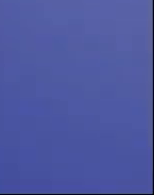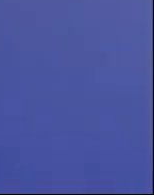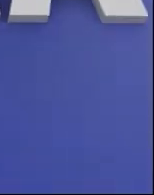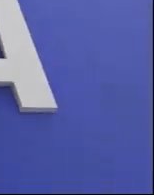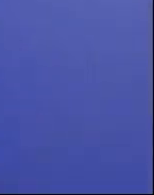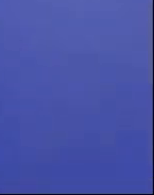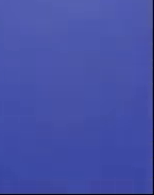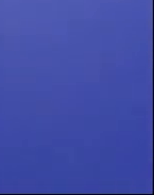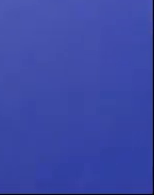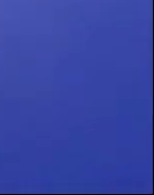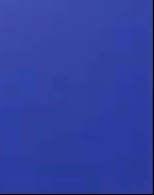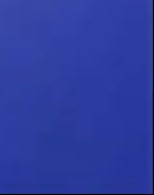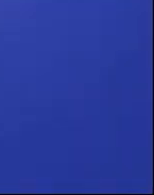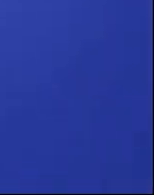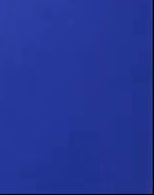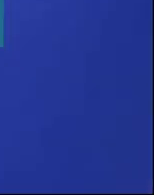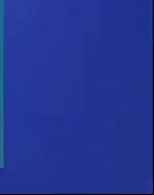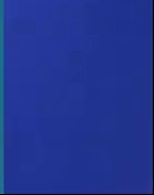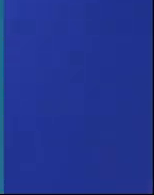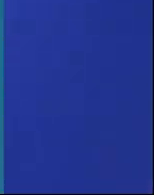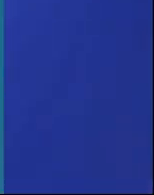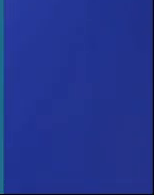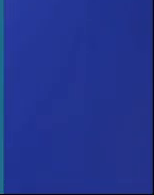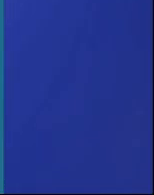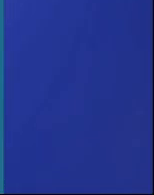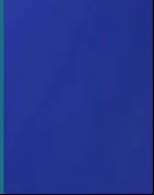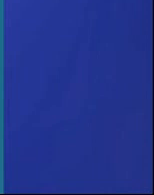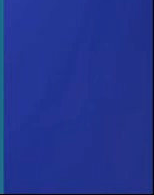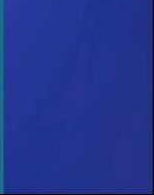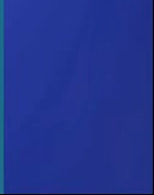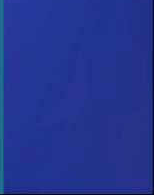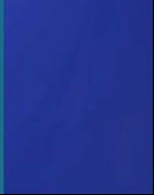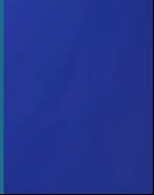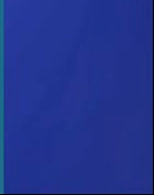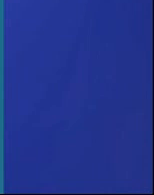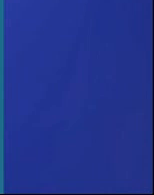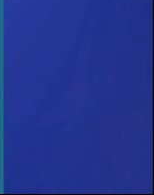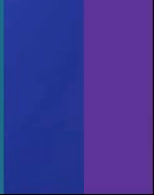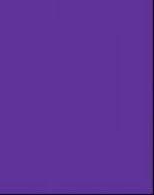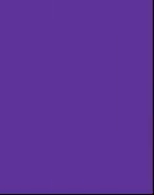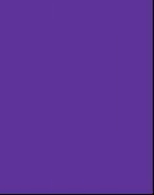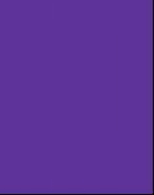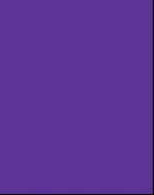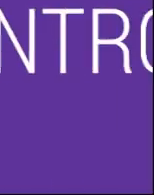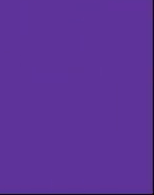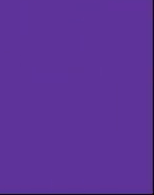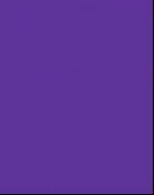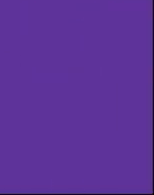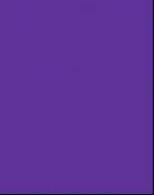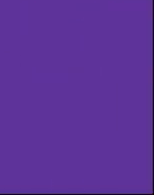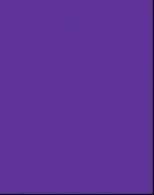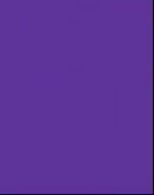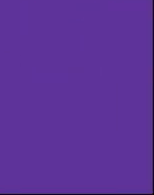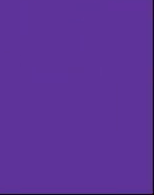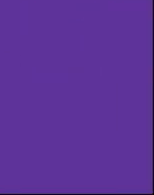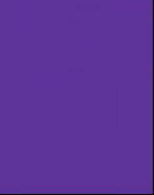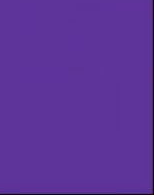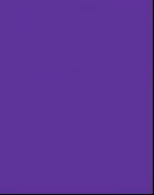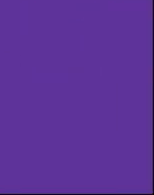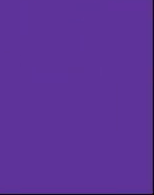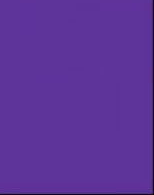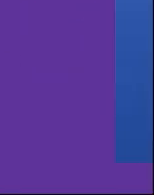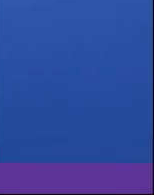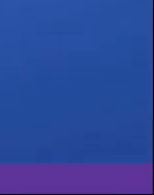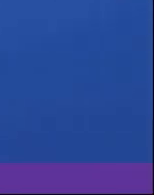A Câmara Municipal de Fortaleza não para de trabalhar pela população da nossa cidade. E para que você fique sempre por dentro do nosso dia a dia,